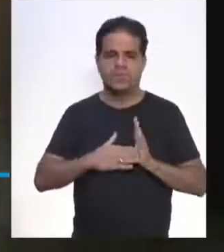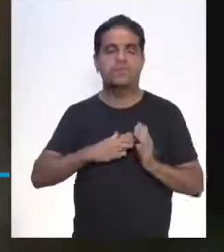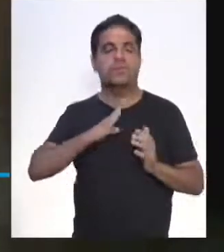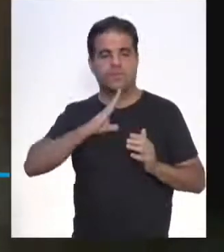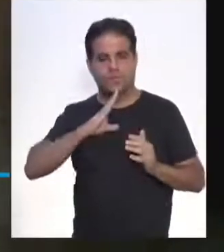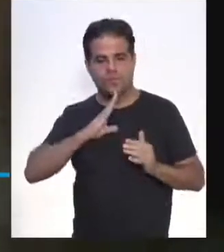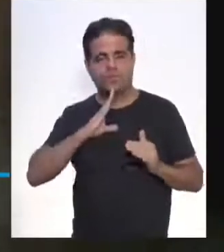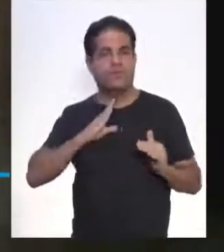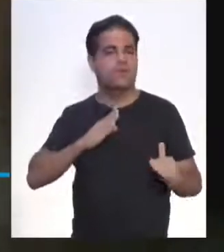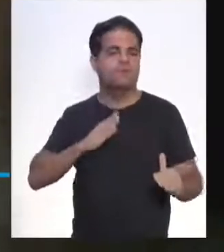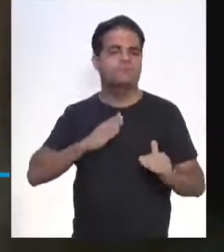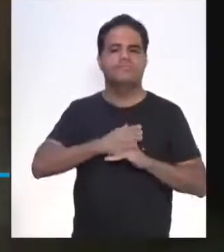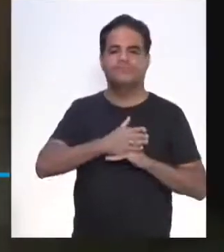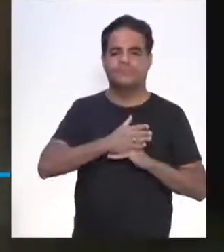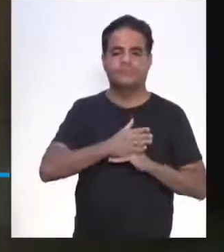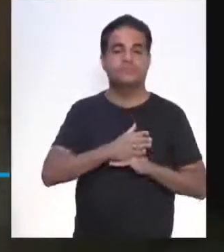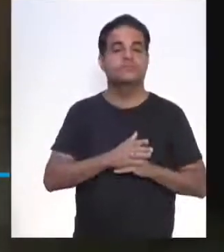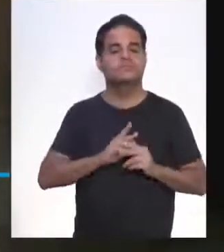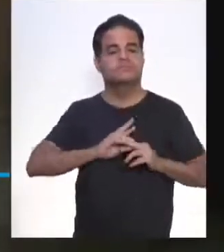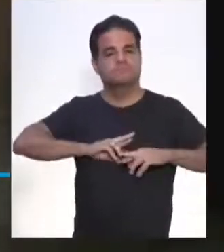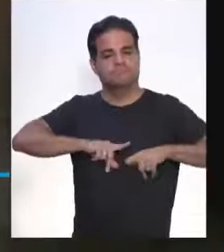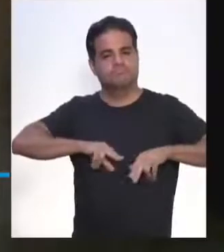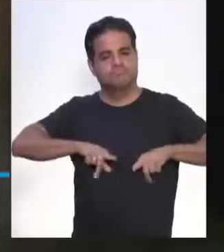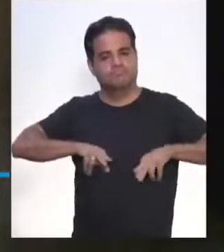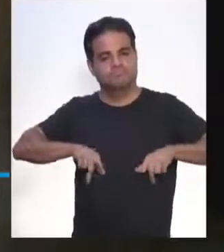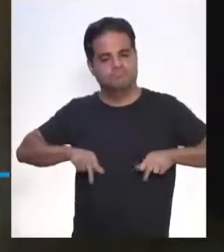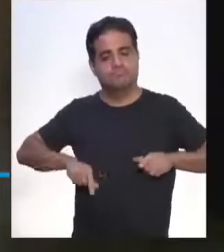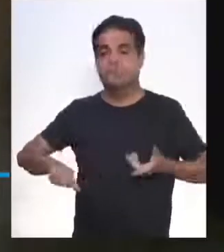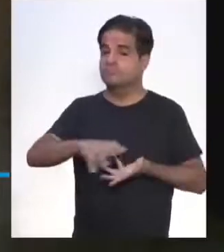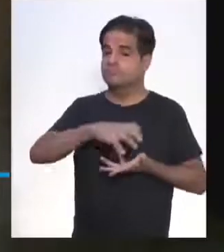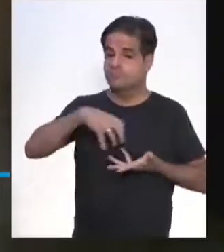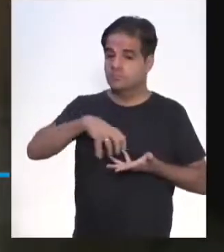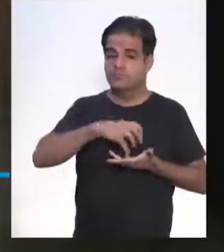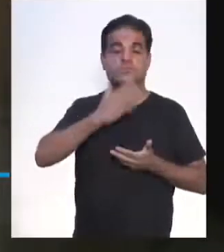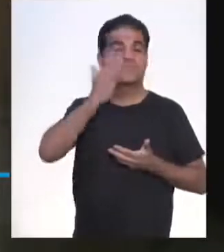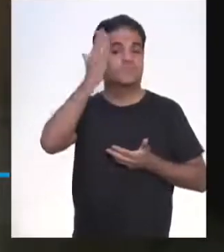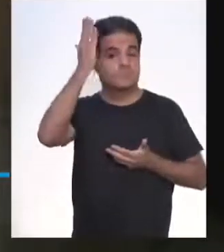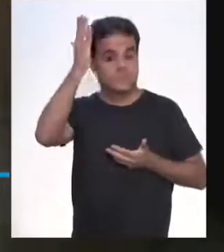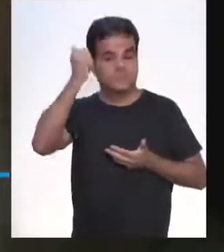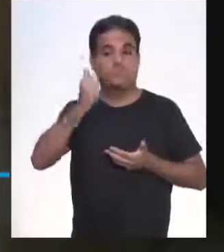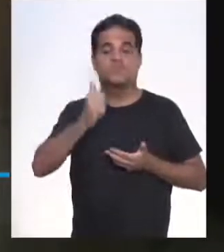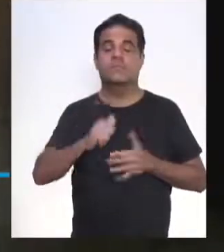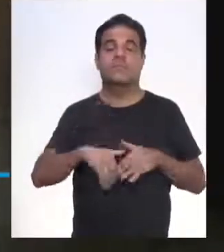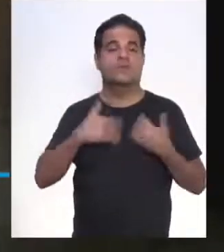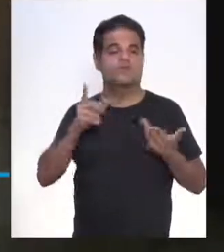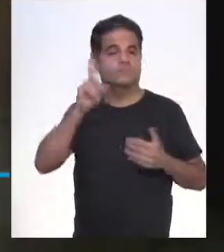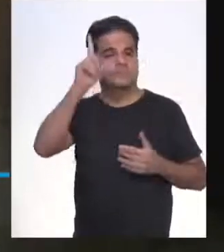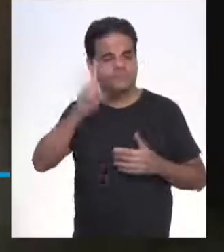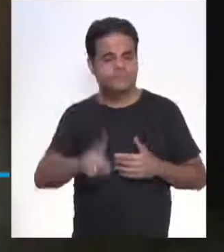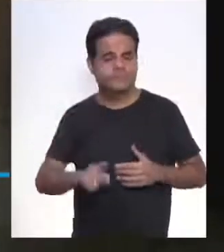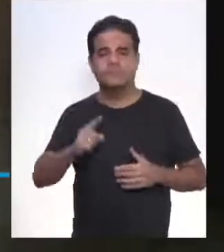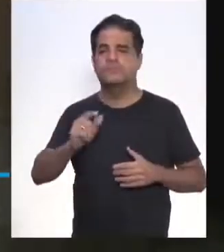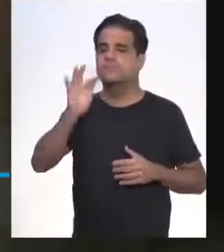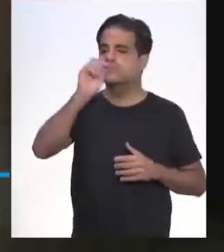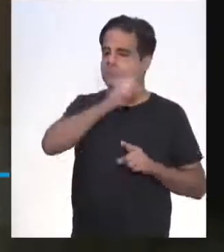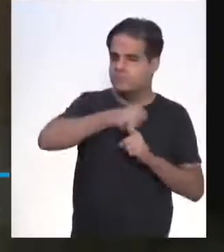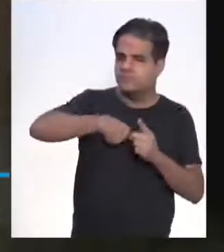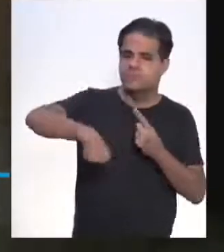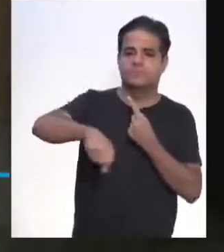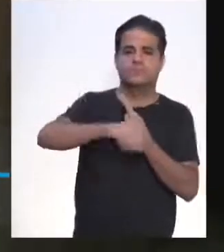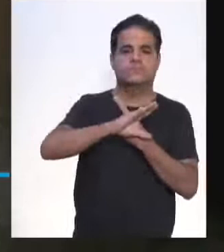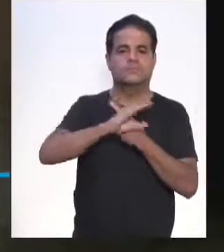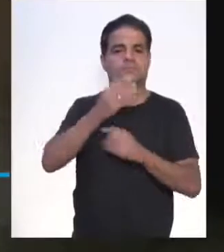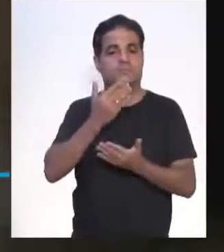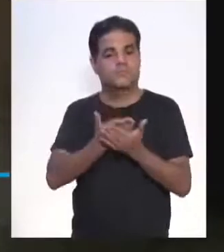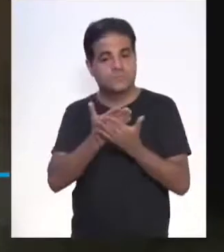é atravessado, né, por diferentes áreas do saber, também naturalmente do direito, da sociologia,